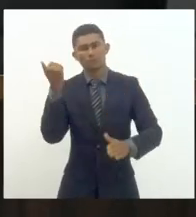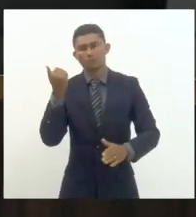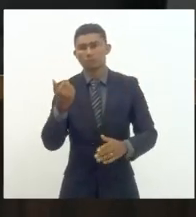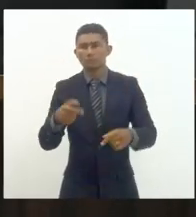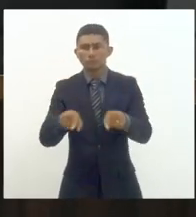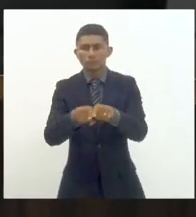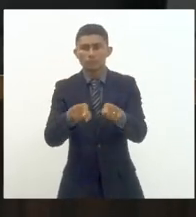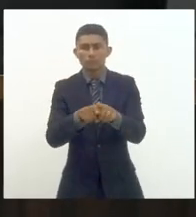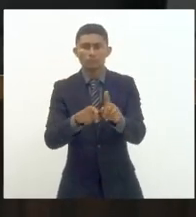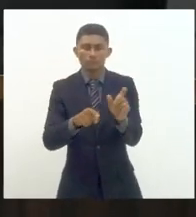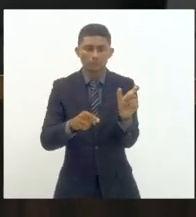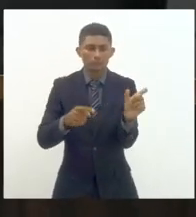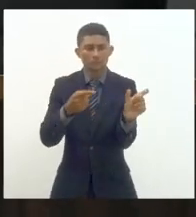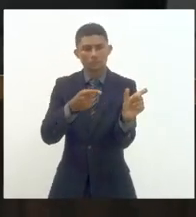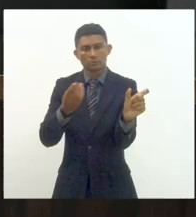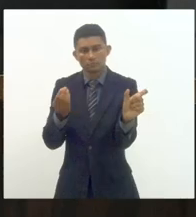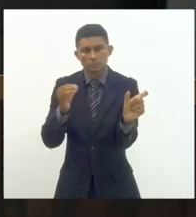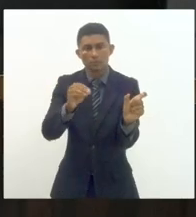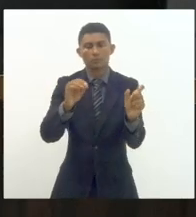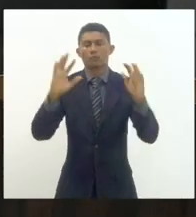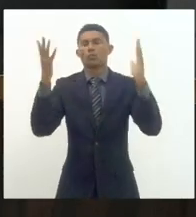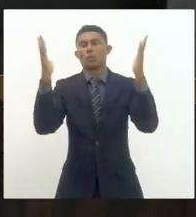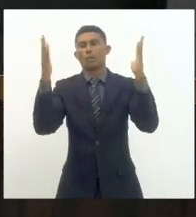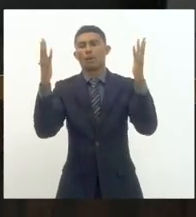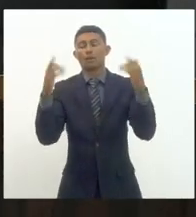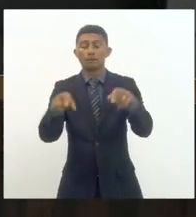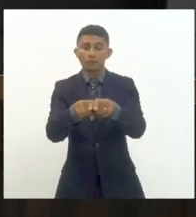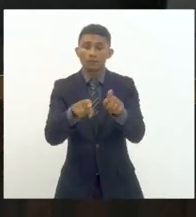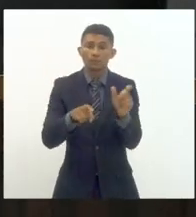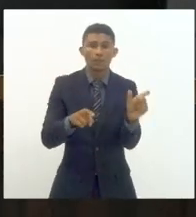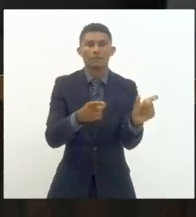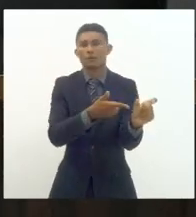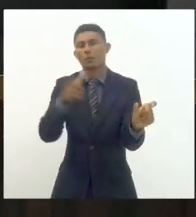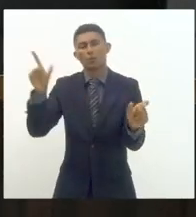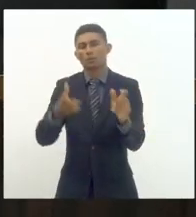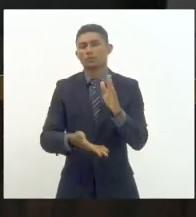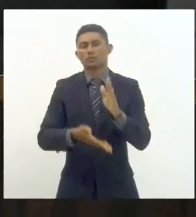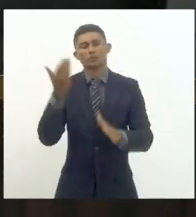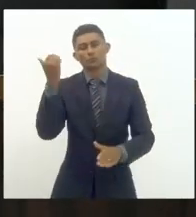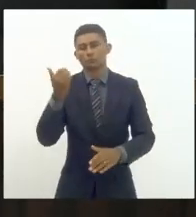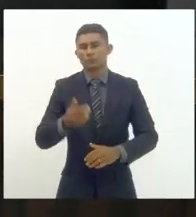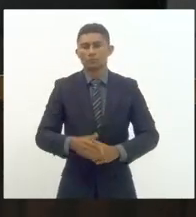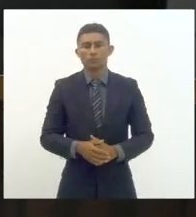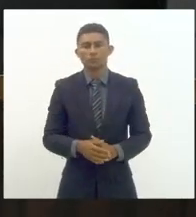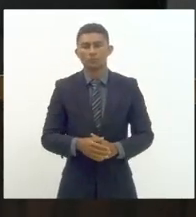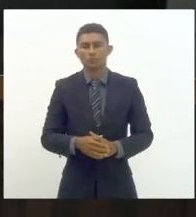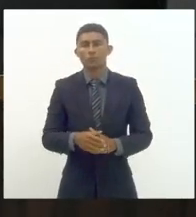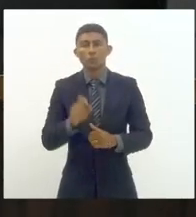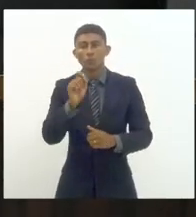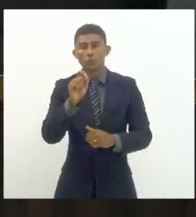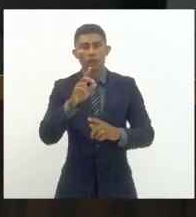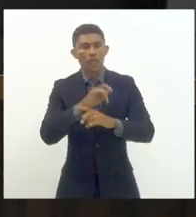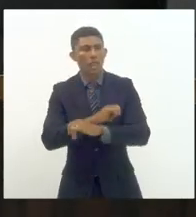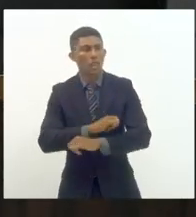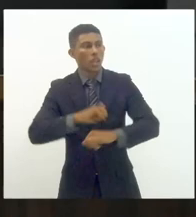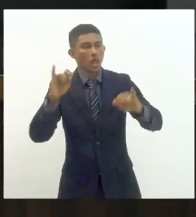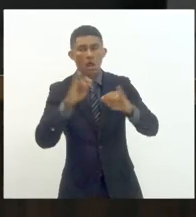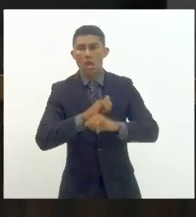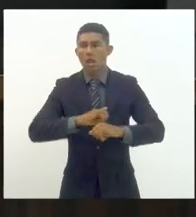botar comemorar. E tinha um outro termo que nós tiramos, que era divulgação e